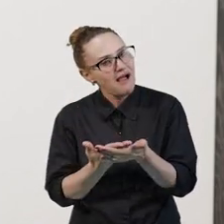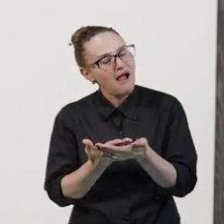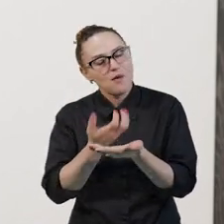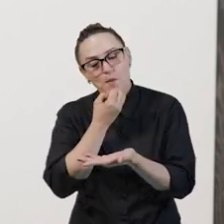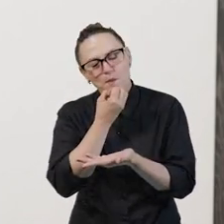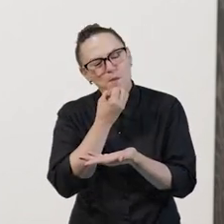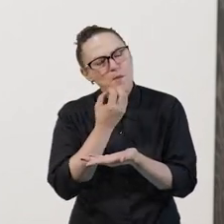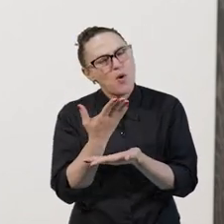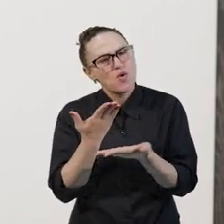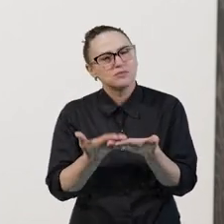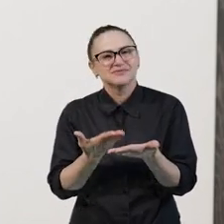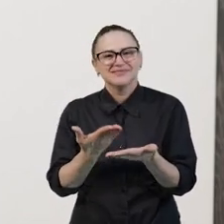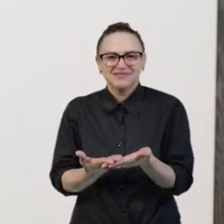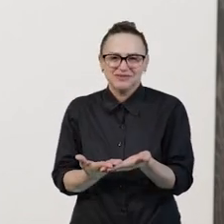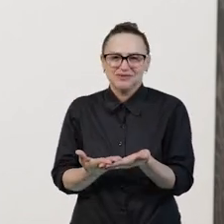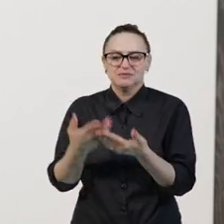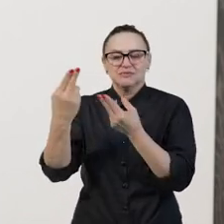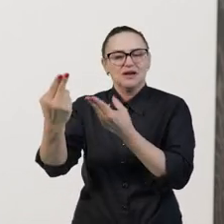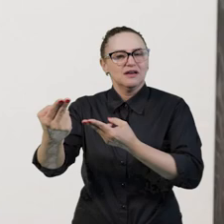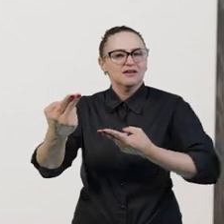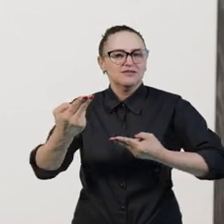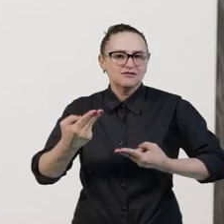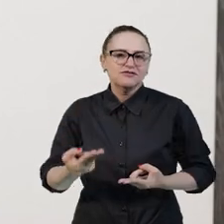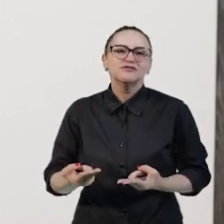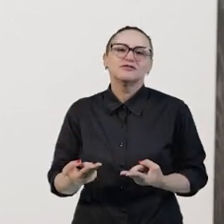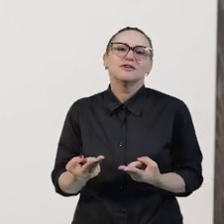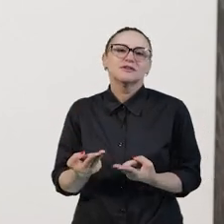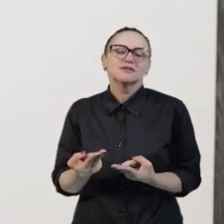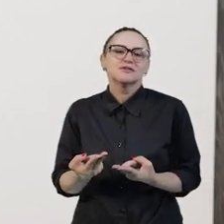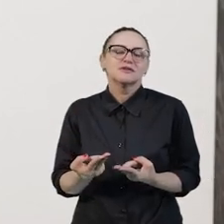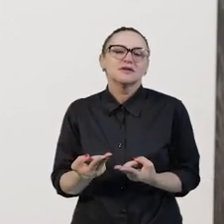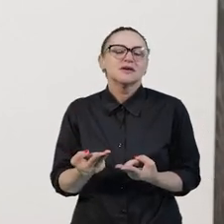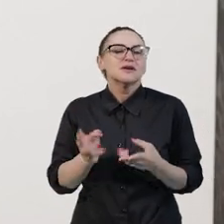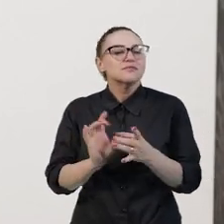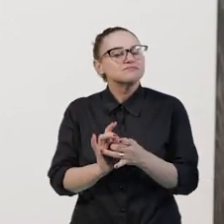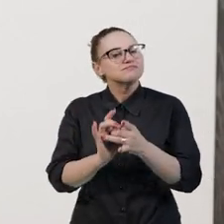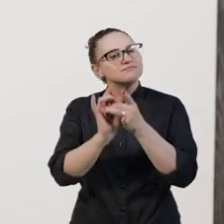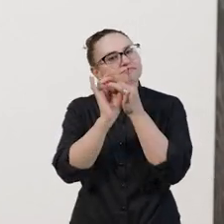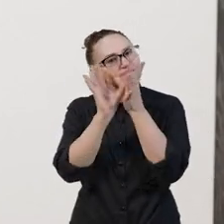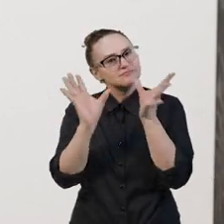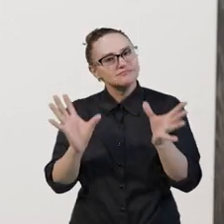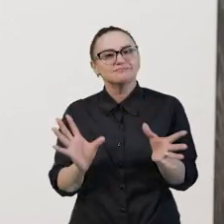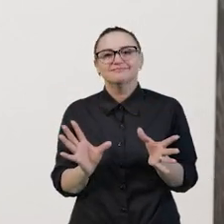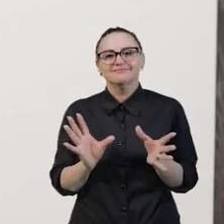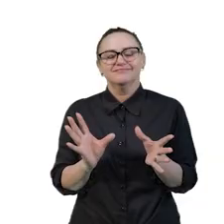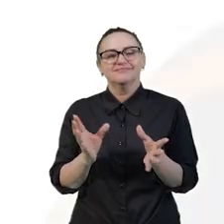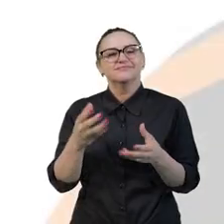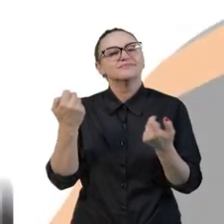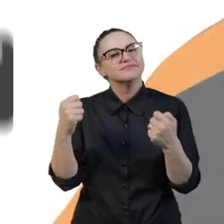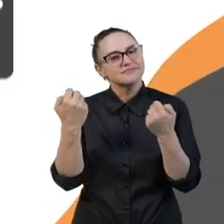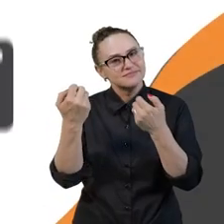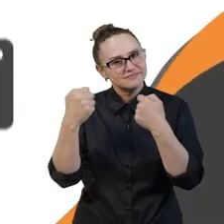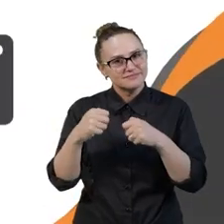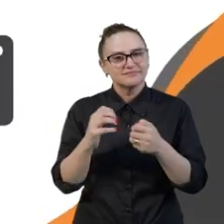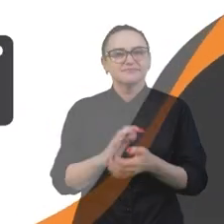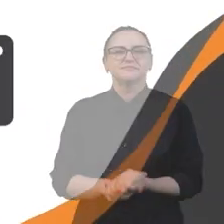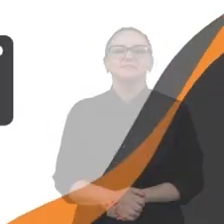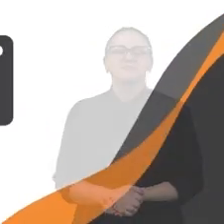bons estudos sejam bem-vindos a disciplina e me coloca à disposição sempre que precisar